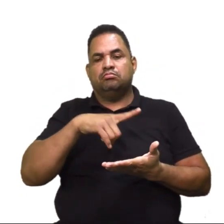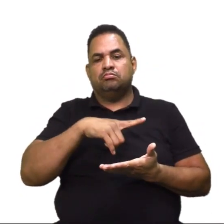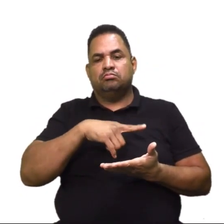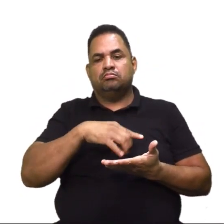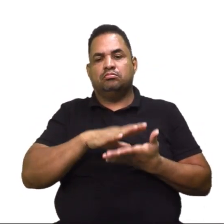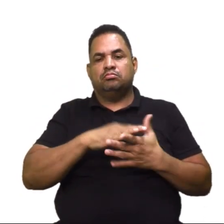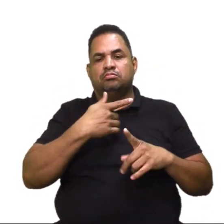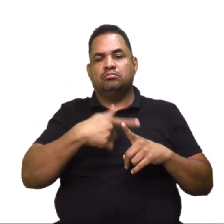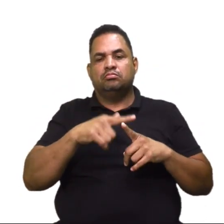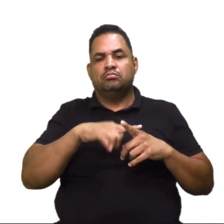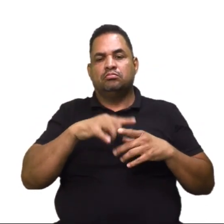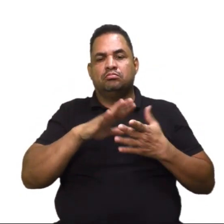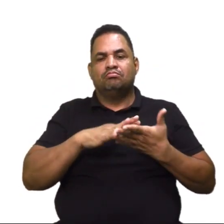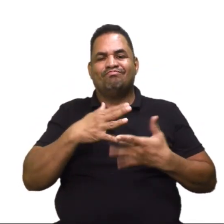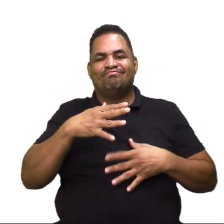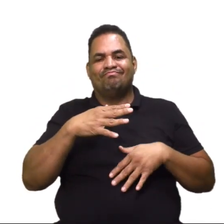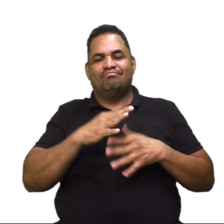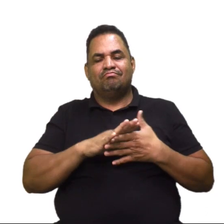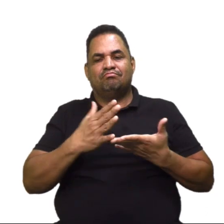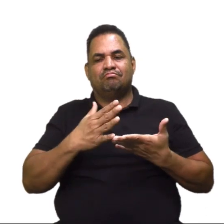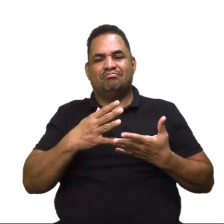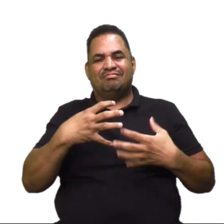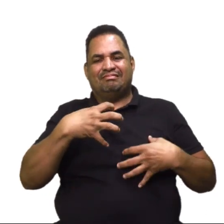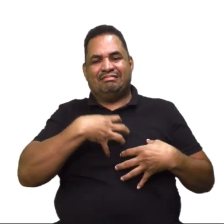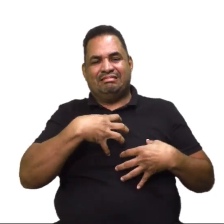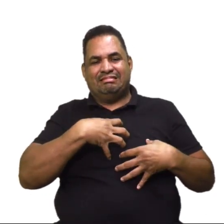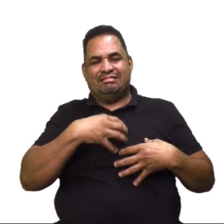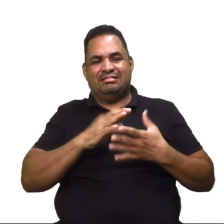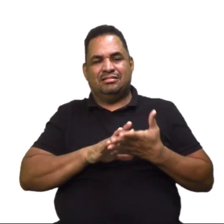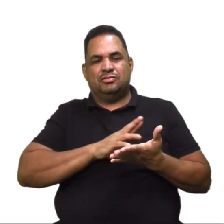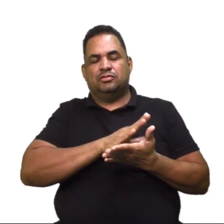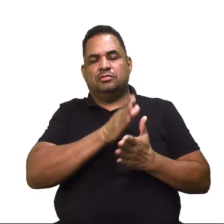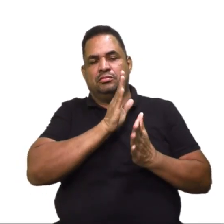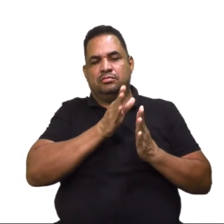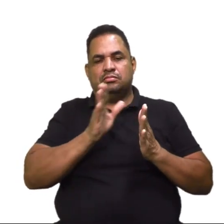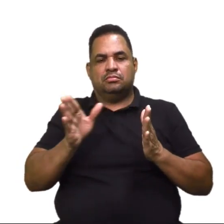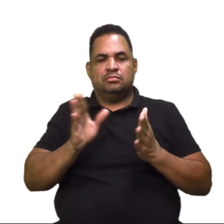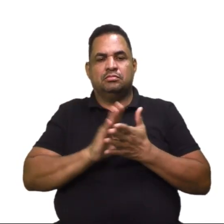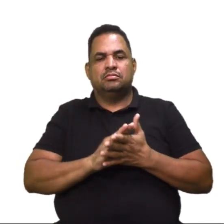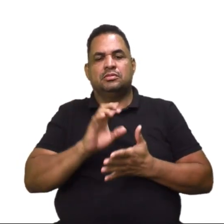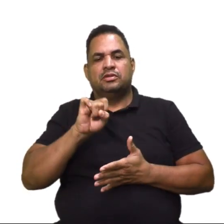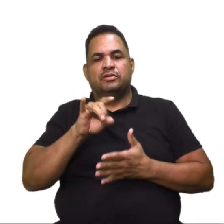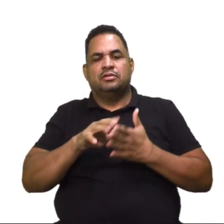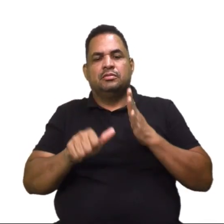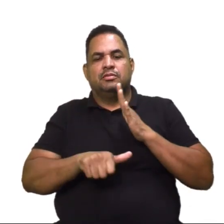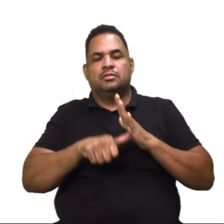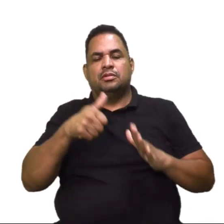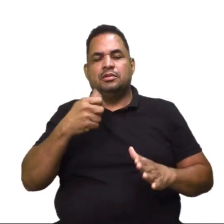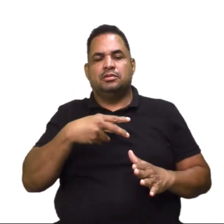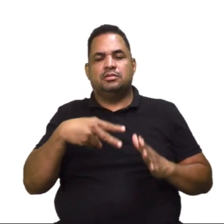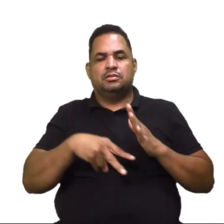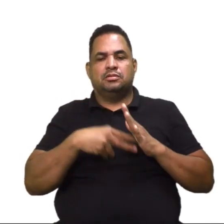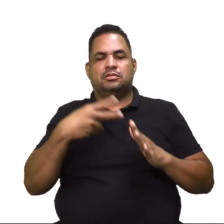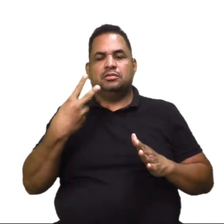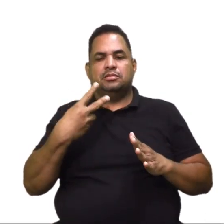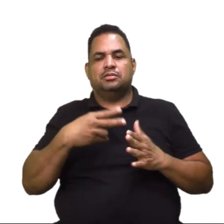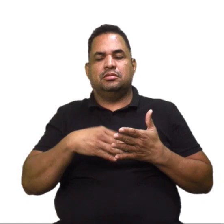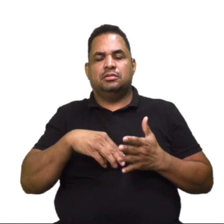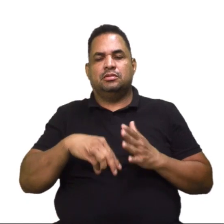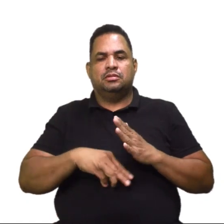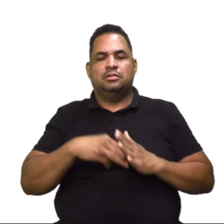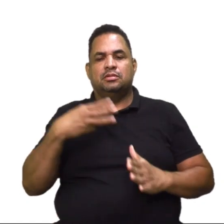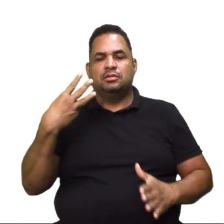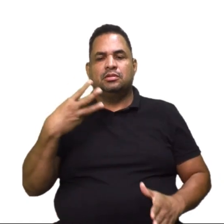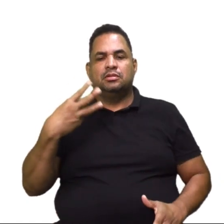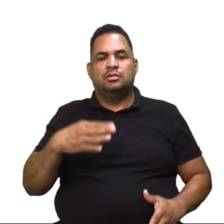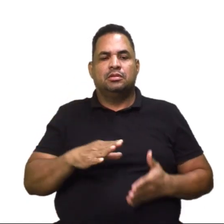apresentar várias manifestações clínicas e diferentes estados, como sífilis primária, secundária e a terciária, tá?